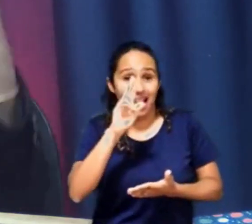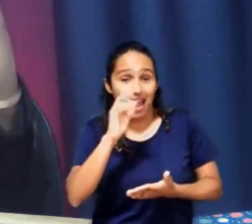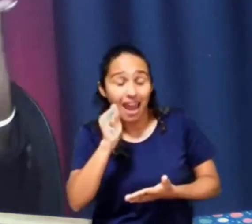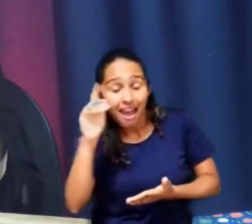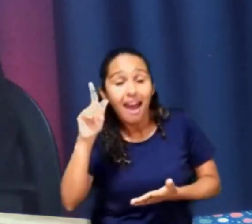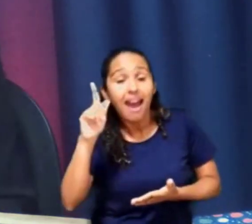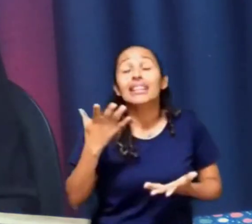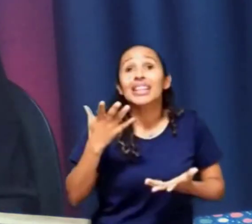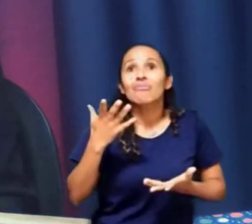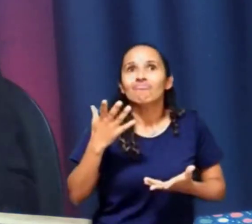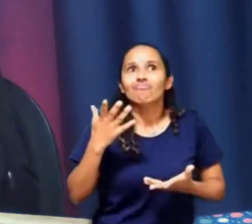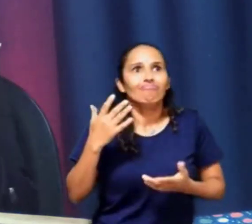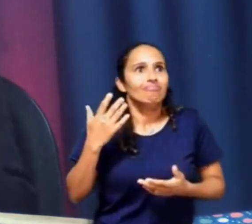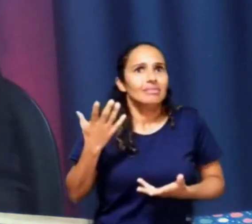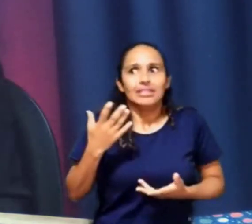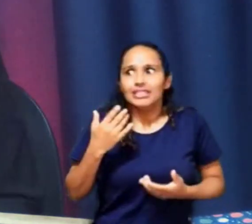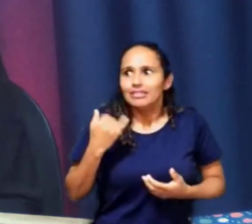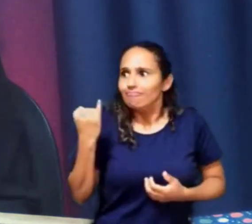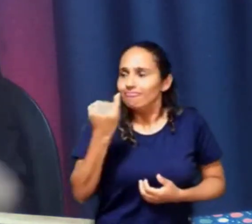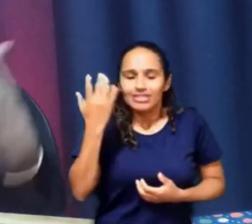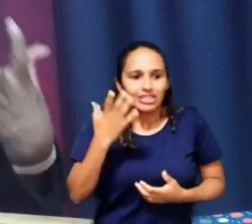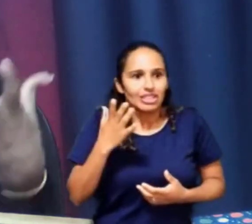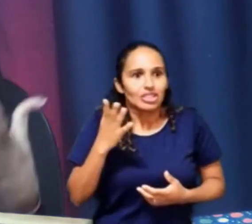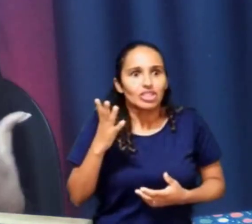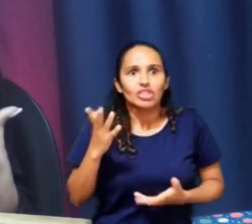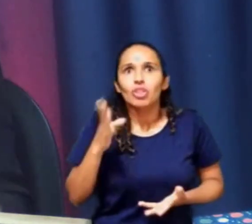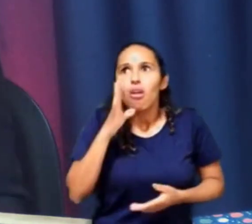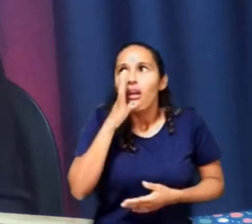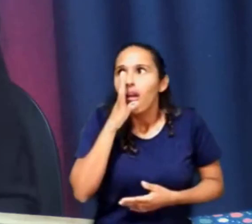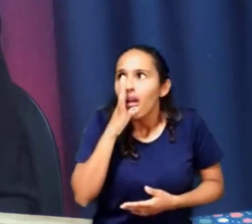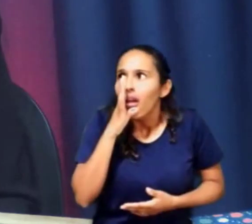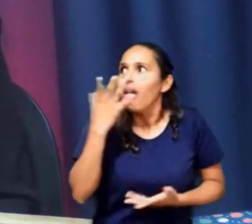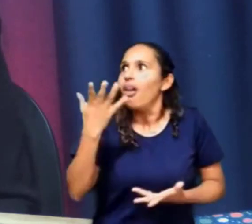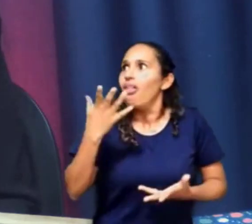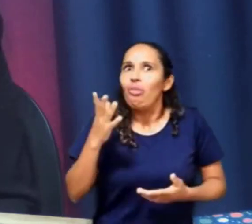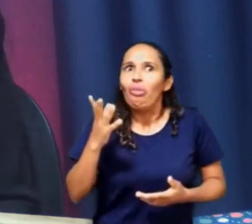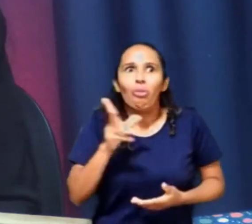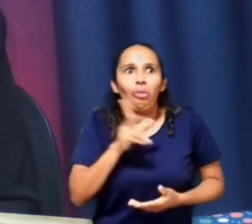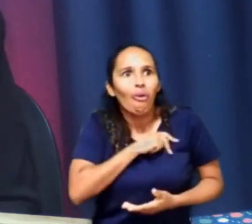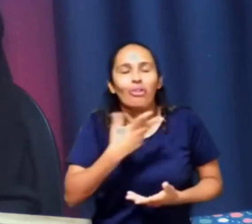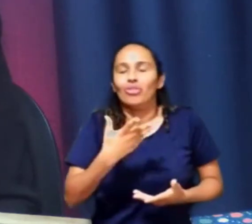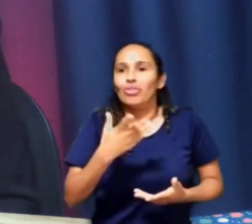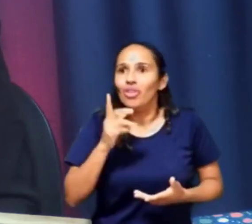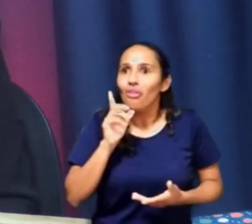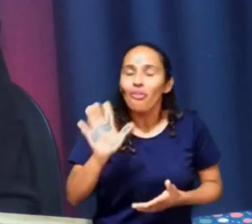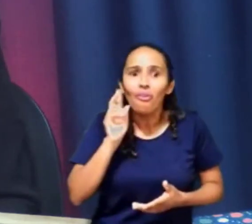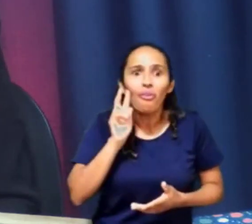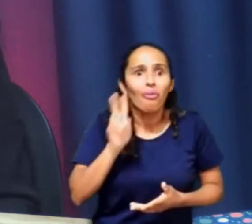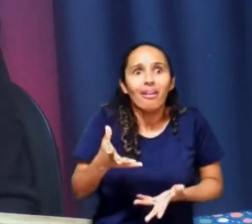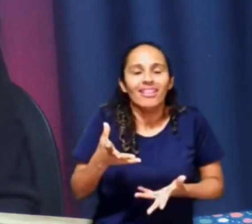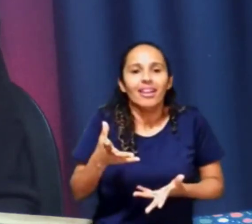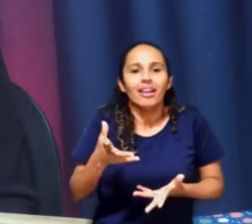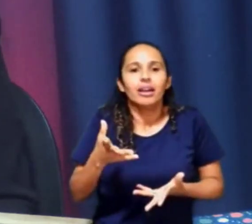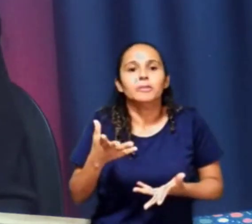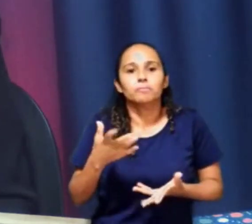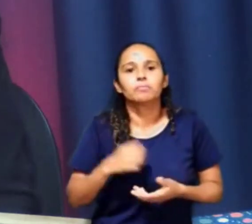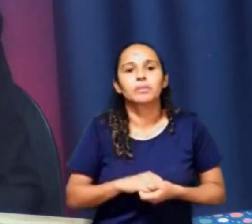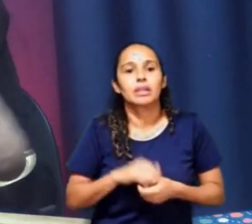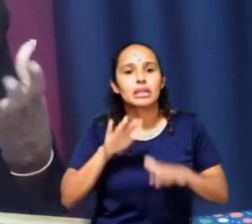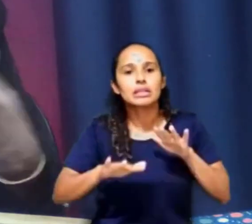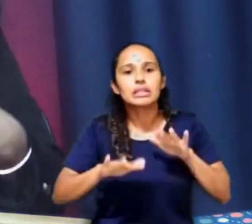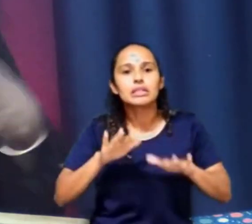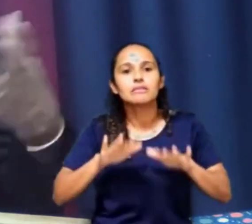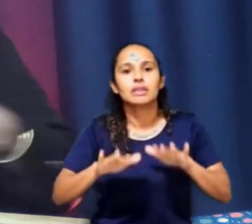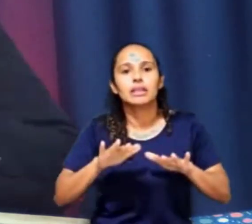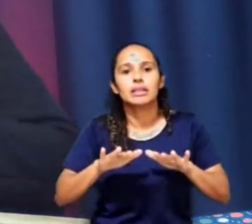assim, falo, nossa, olha que incrível a sacada dela. Porque muitas das vezes, Hugo, a gente procura pessoas, você entra